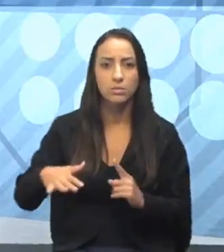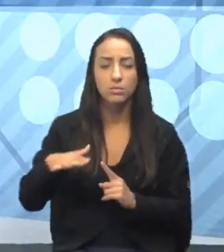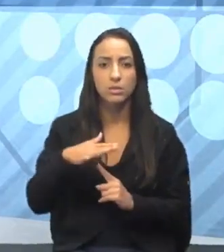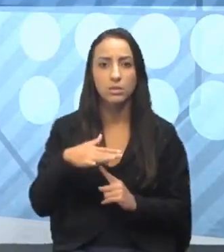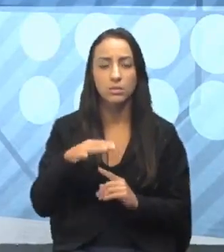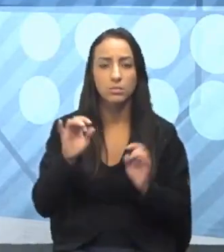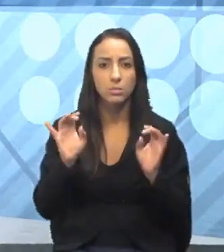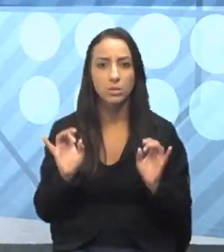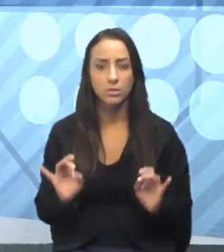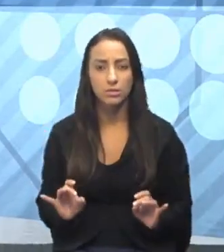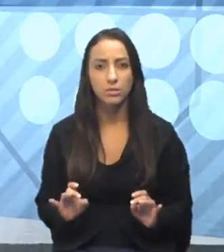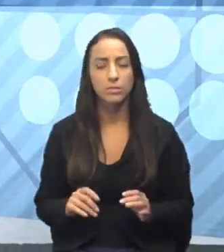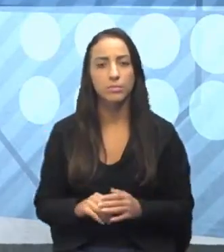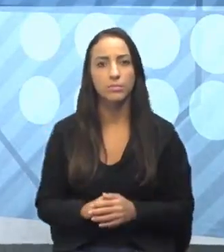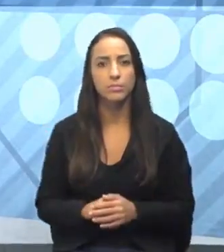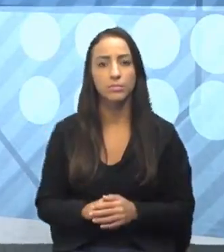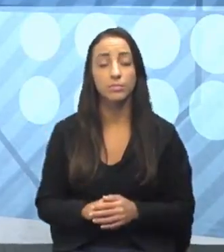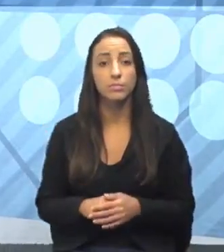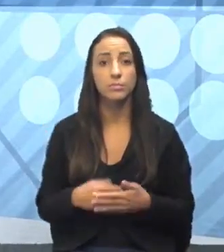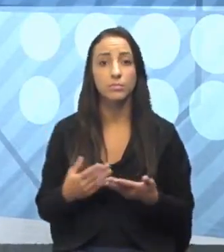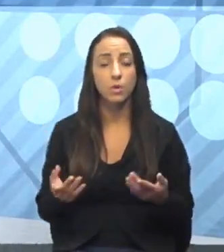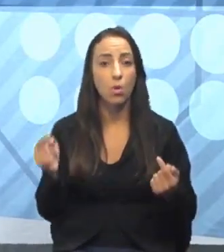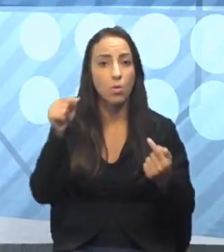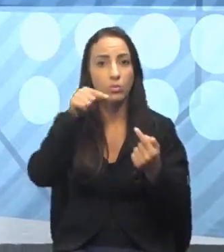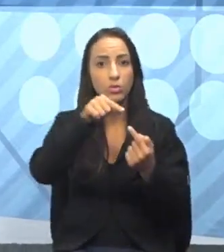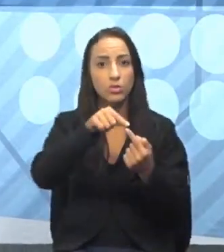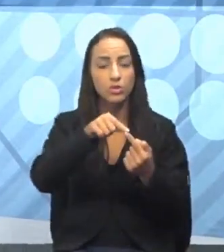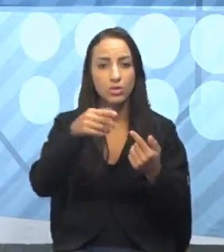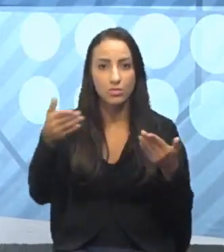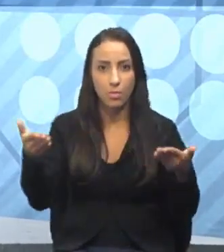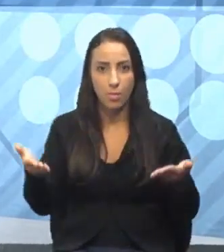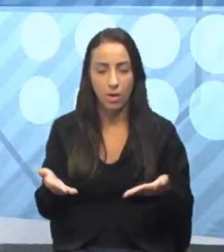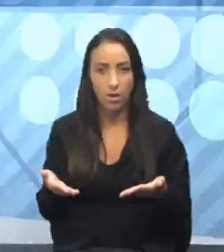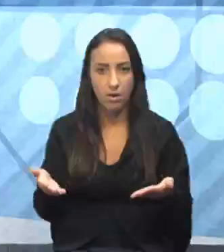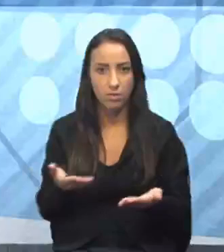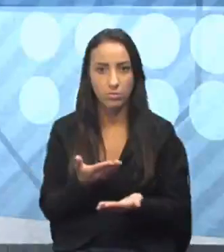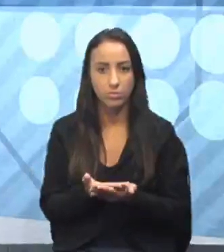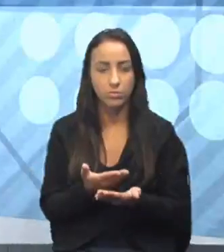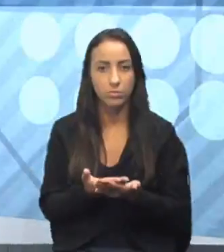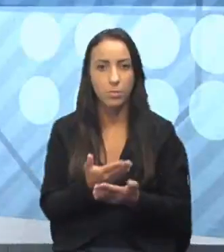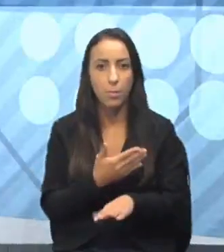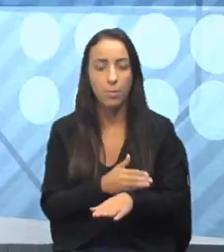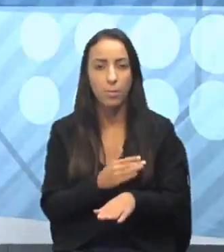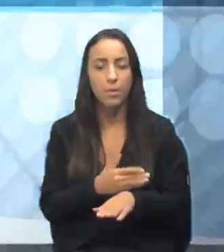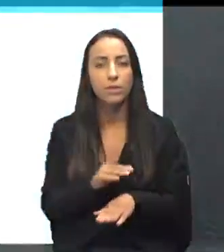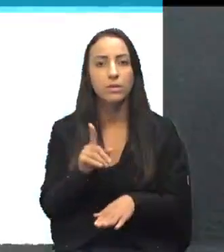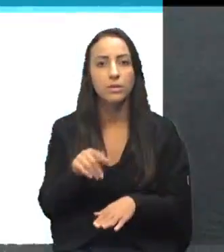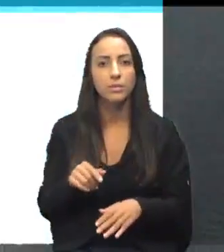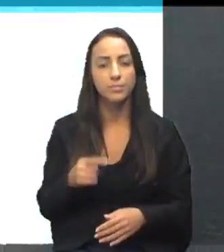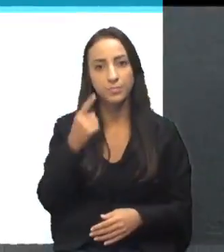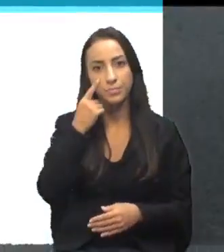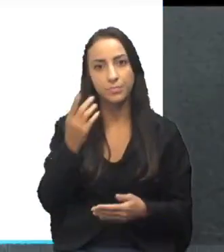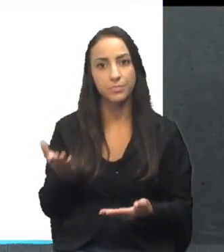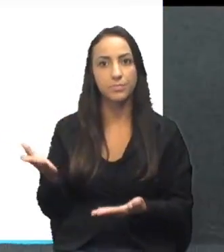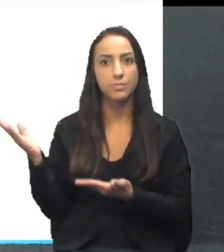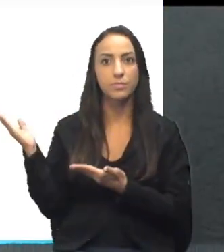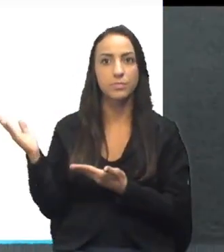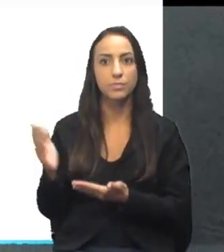em específico. Portanto, os objetivos propostos para essa aula prática são: